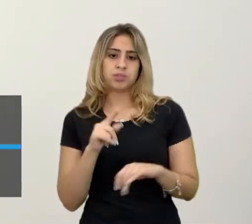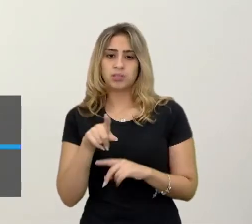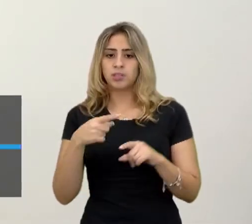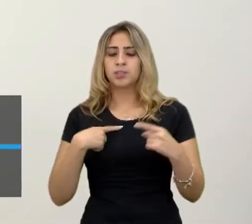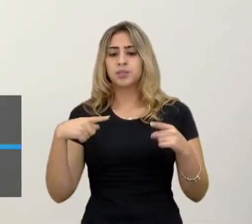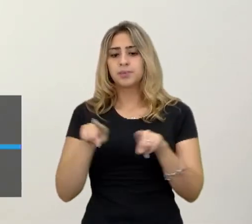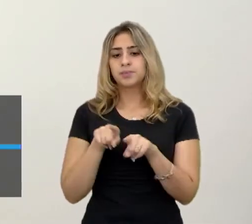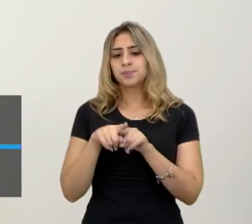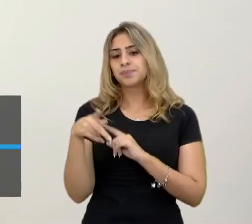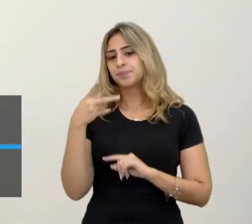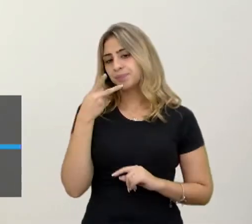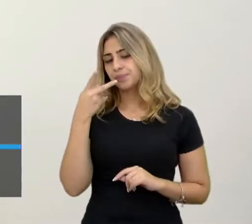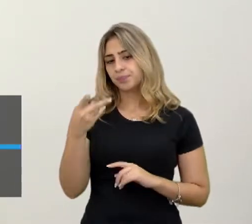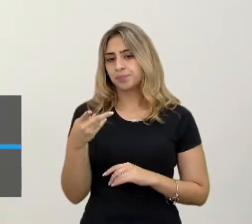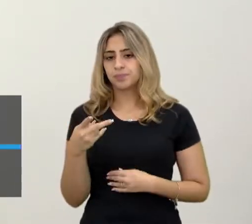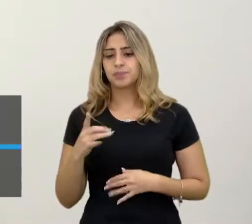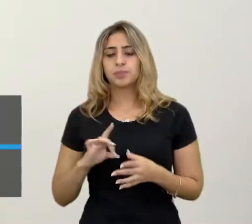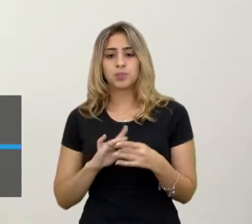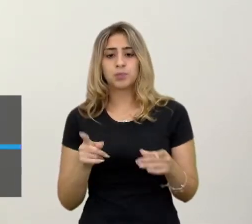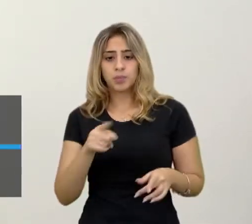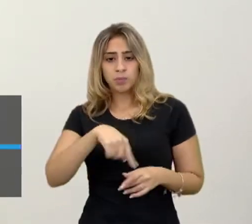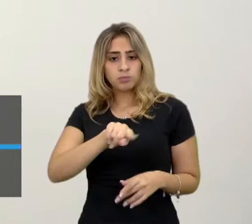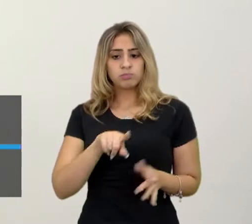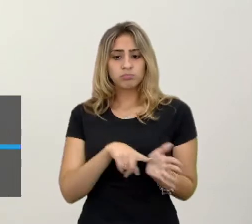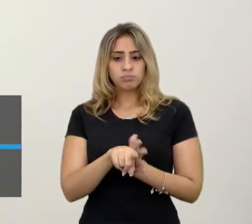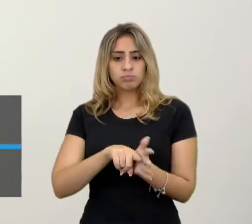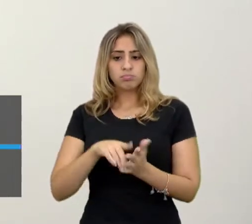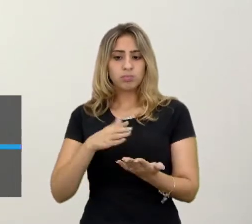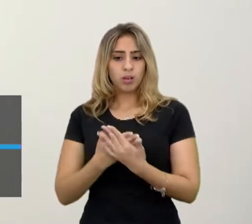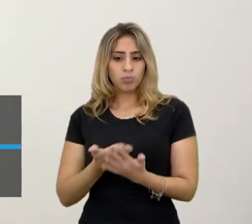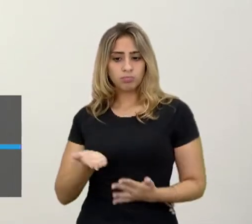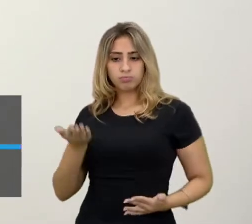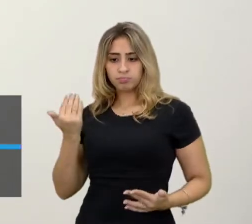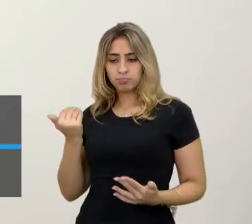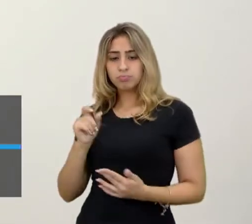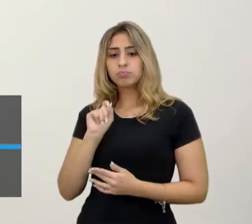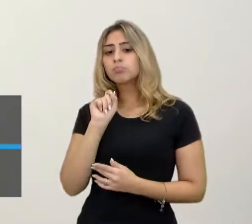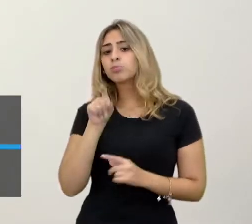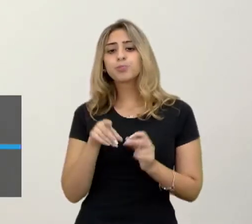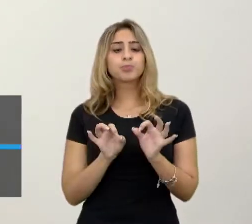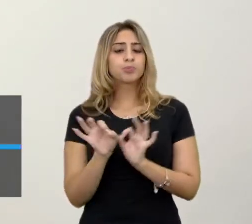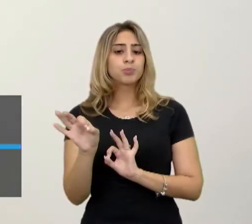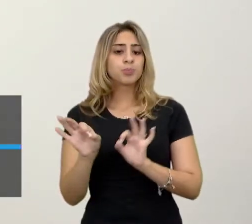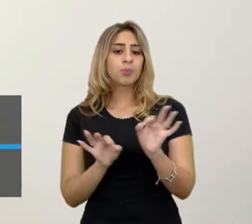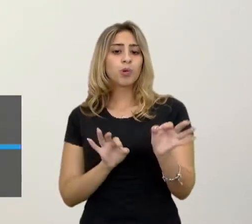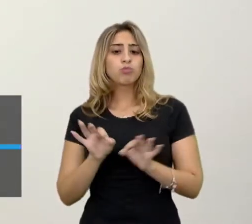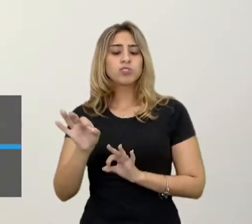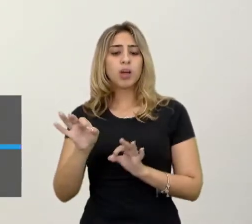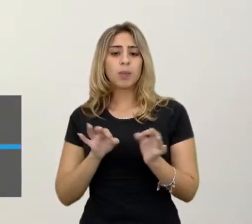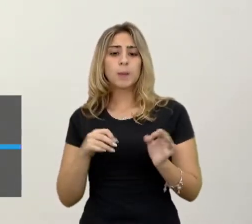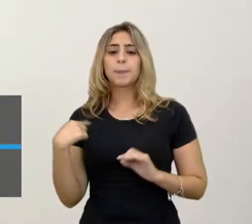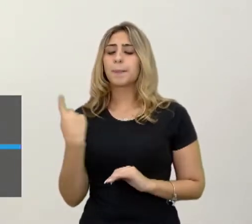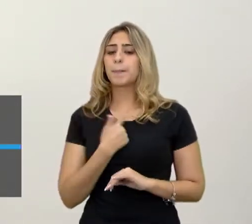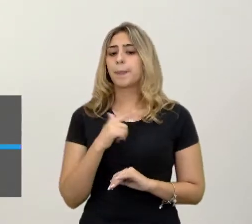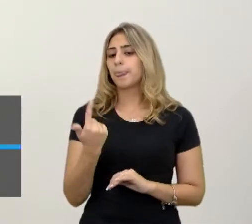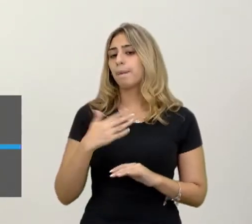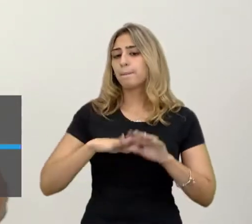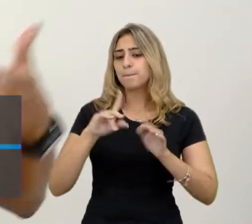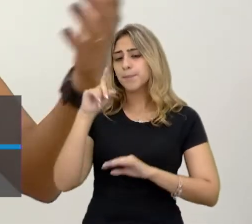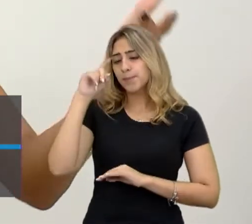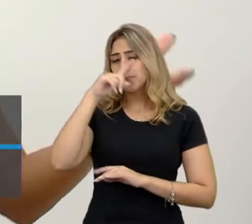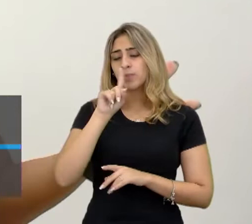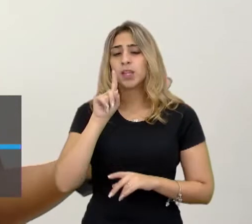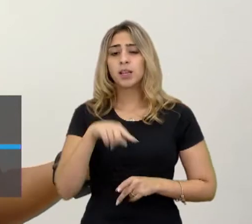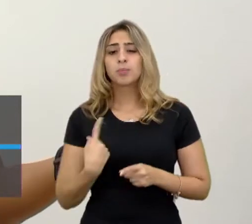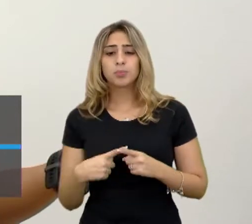também a gente falou que deixou aí para vocês pesquisarem na aula anterior os projetos. A gente não tem, porque a maior dificuldade mesmo